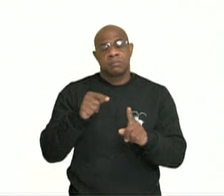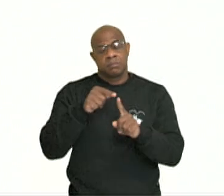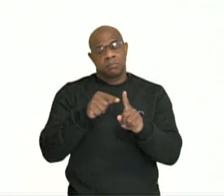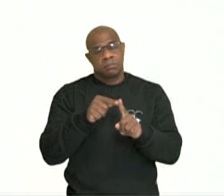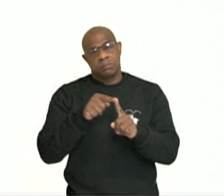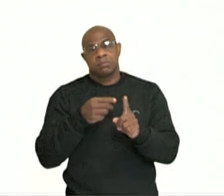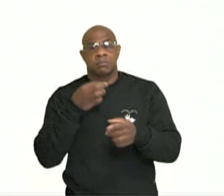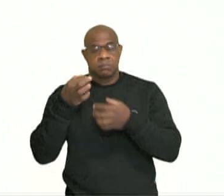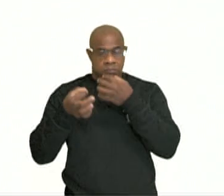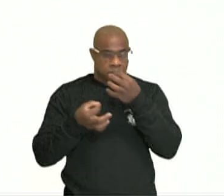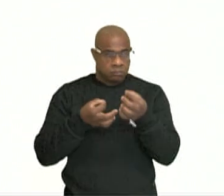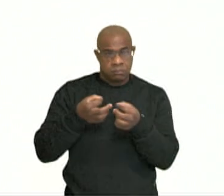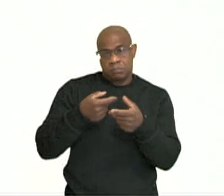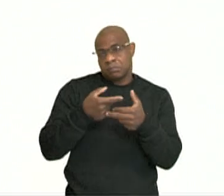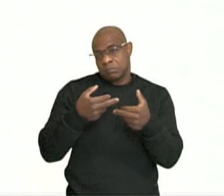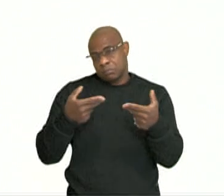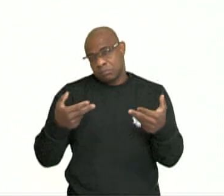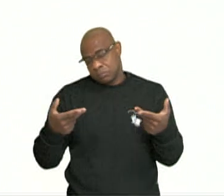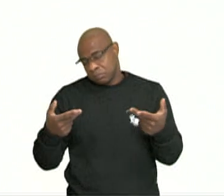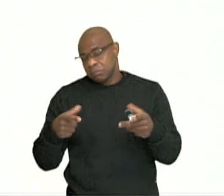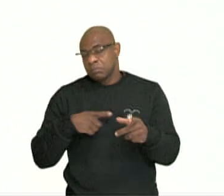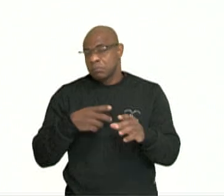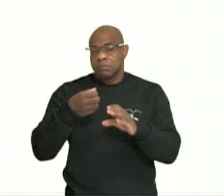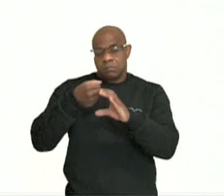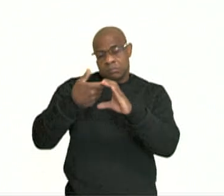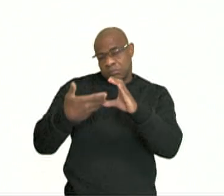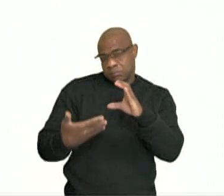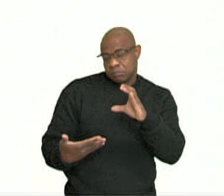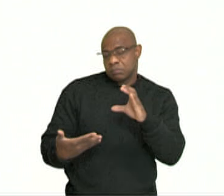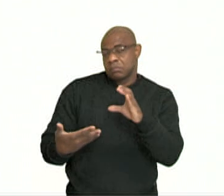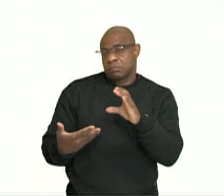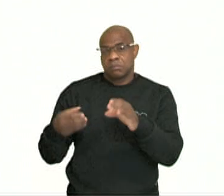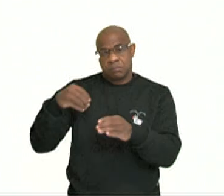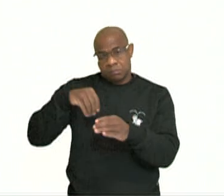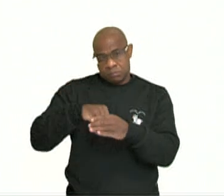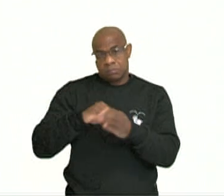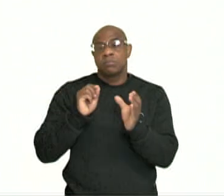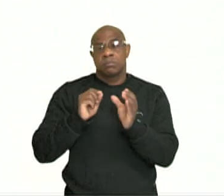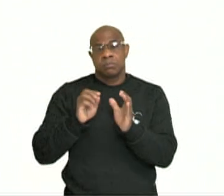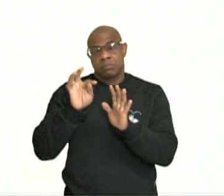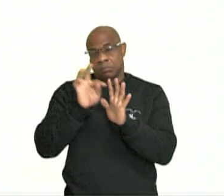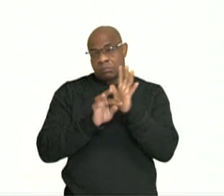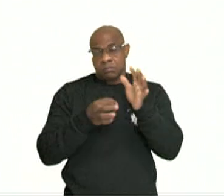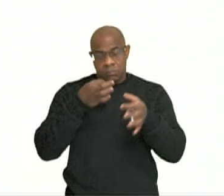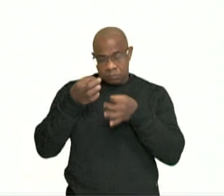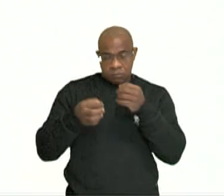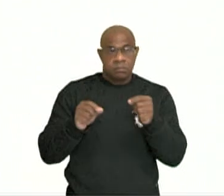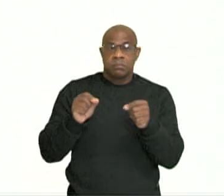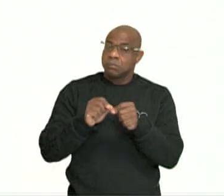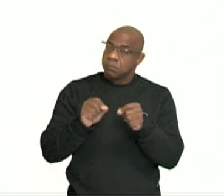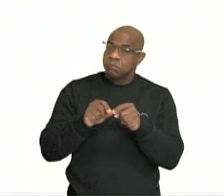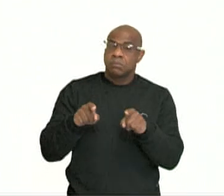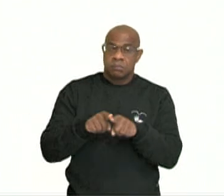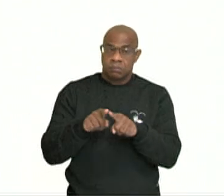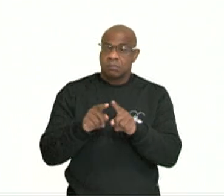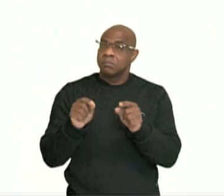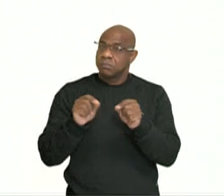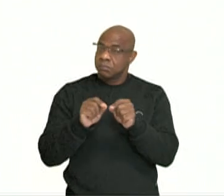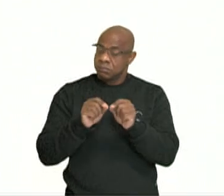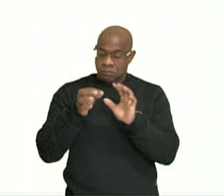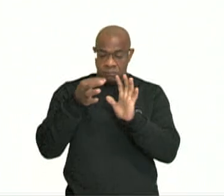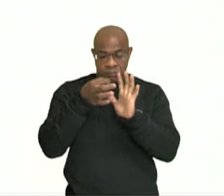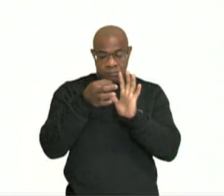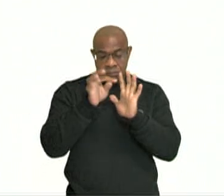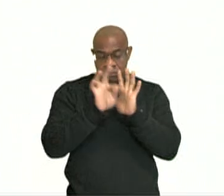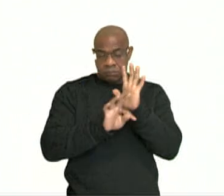de argumento e elementos característicos do artigo de opinião e produzimos um artigo de opinião